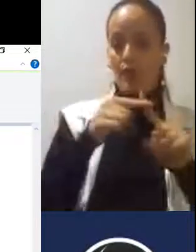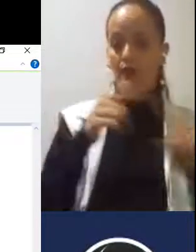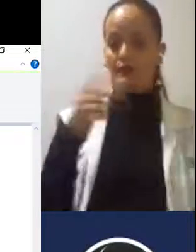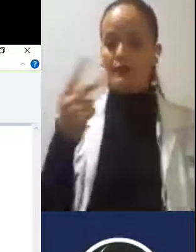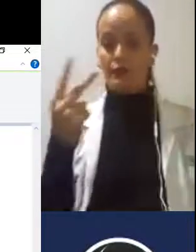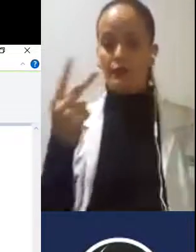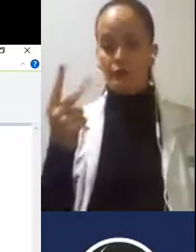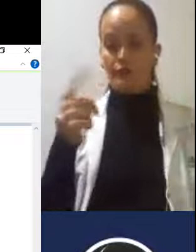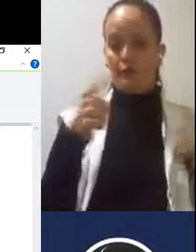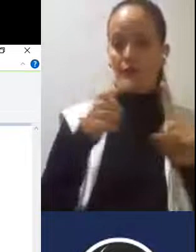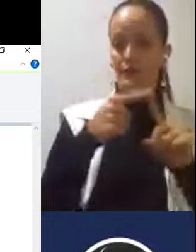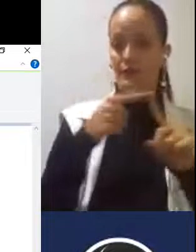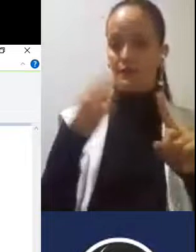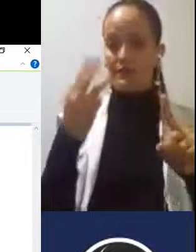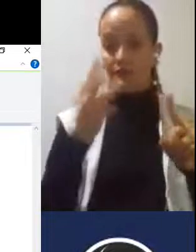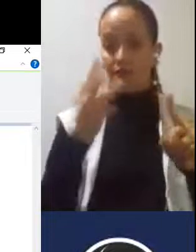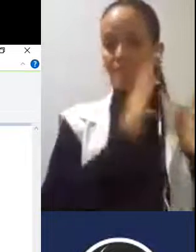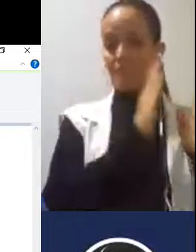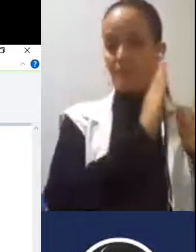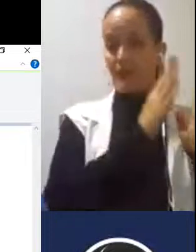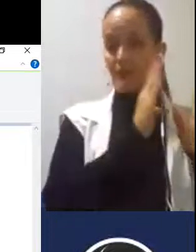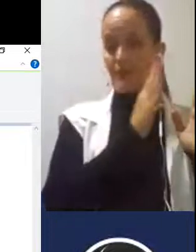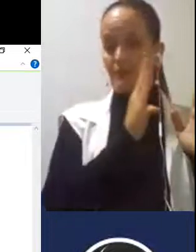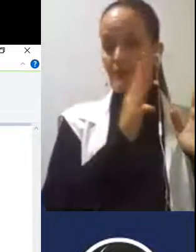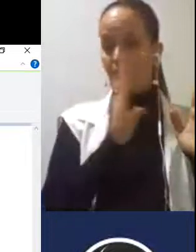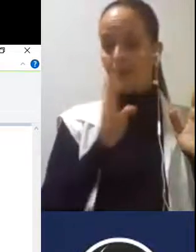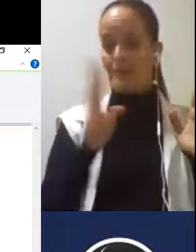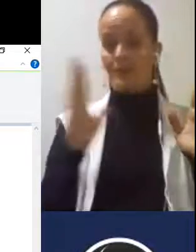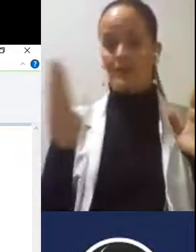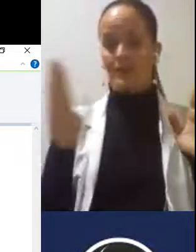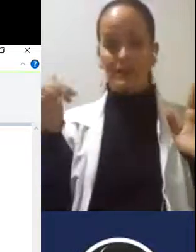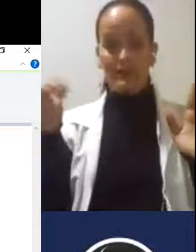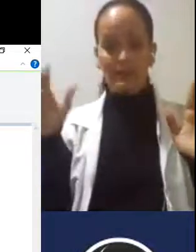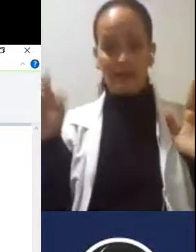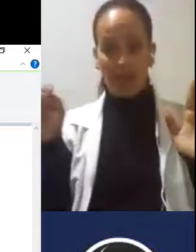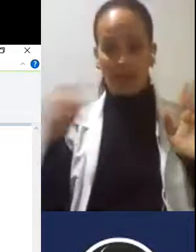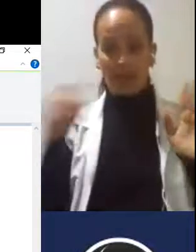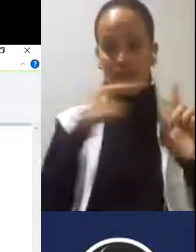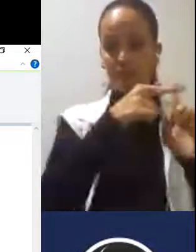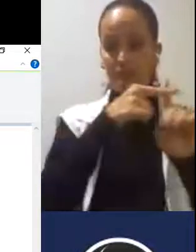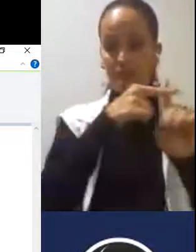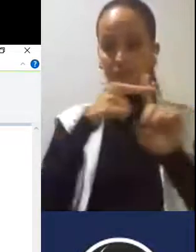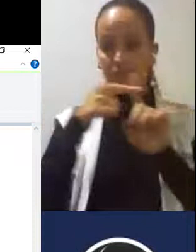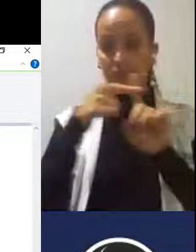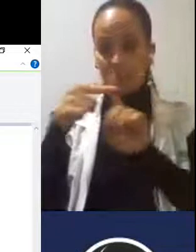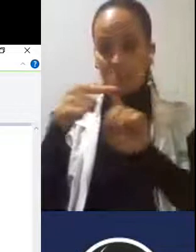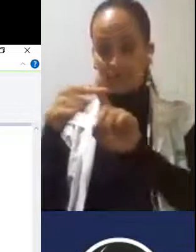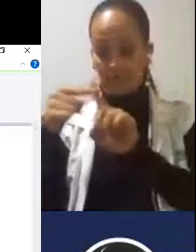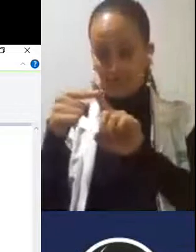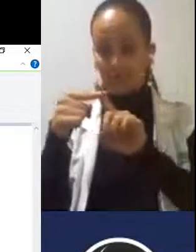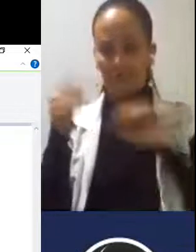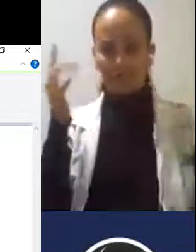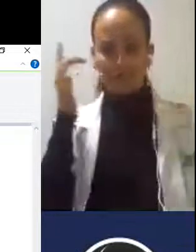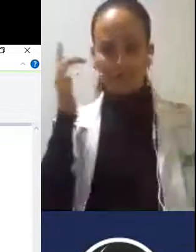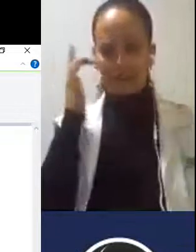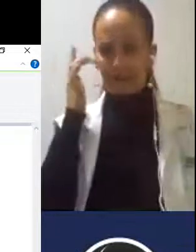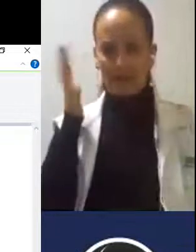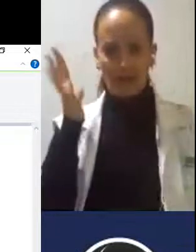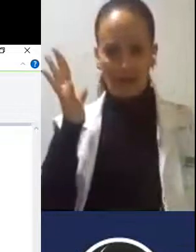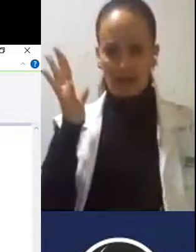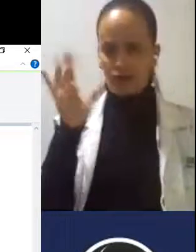R3, assim até o R10. Então, basta a gente somar os valores, né? Então, aqui vai ser 242